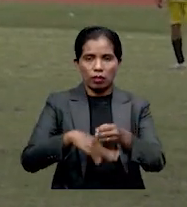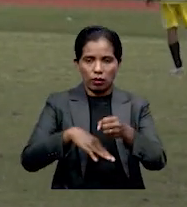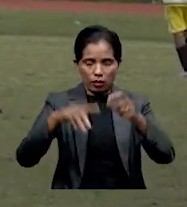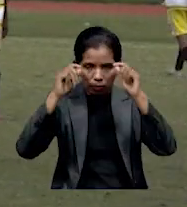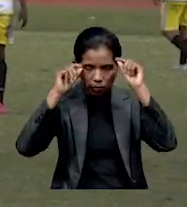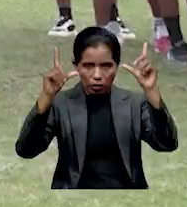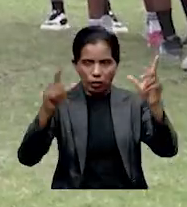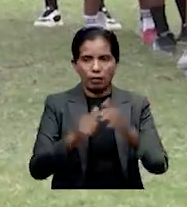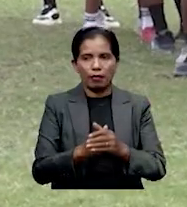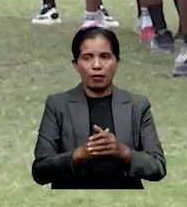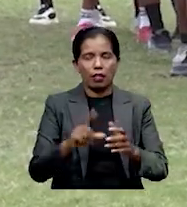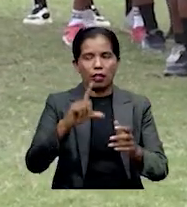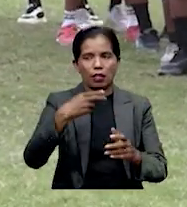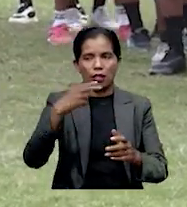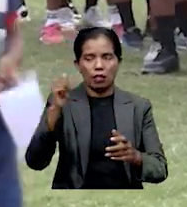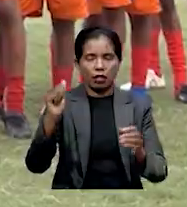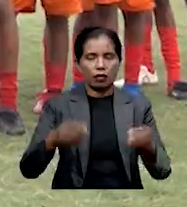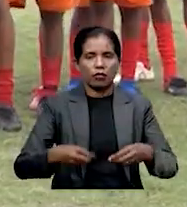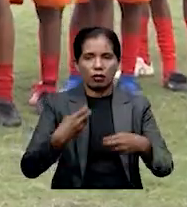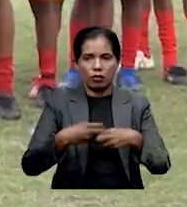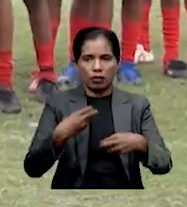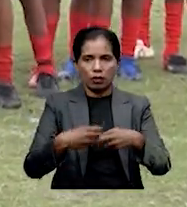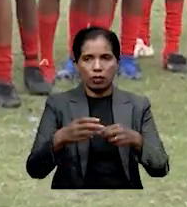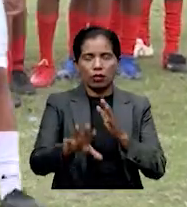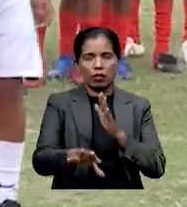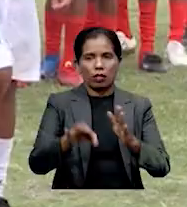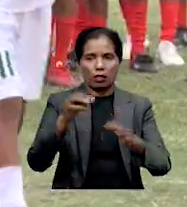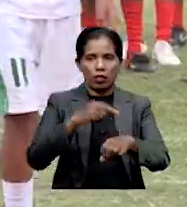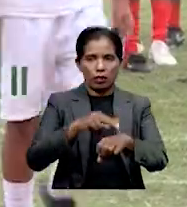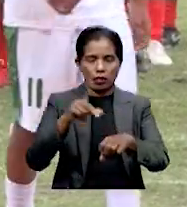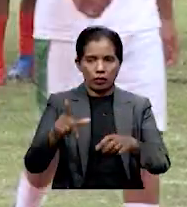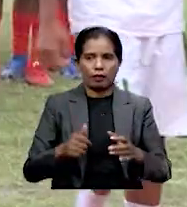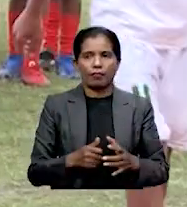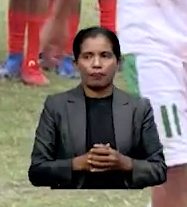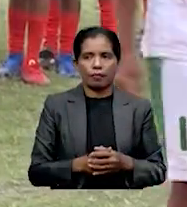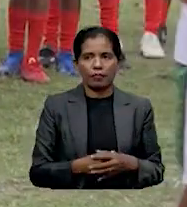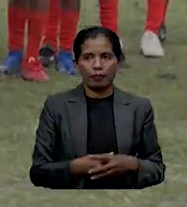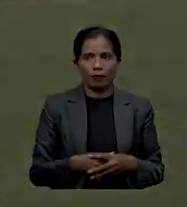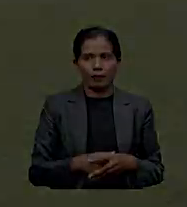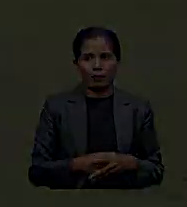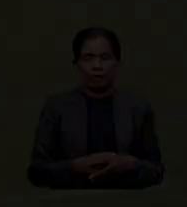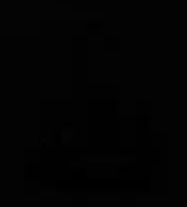Wan hira liga lalao se fo impacto ba iha selasaun nasional. David Gonçalves, Clementino Maia, GMN.